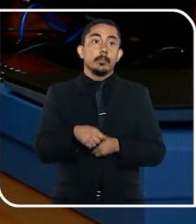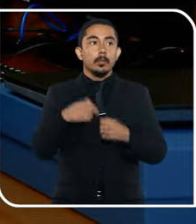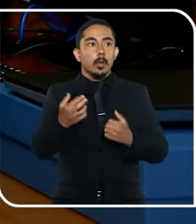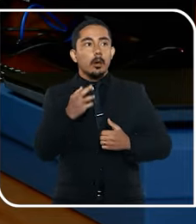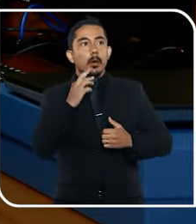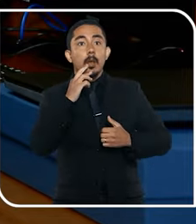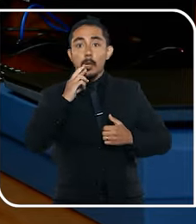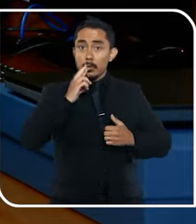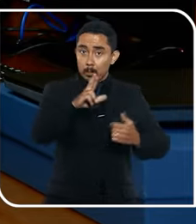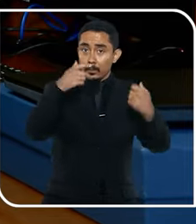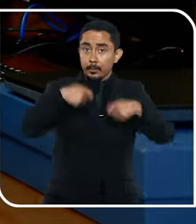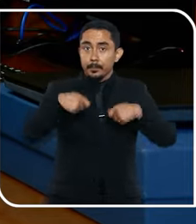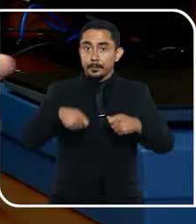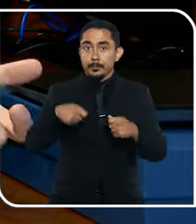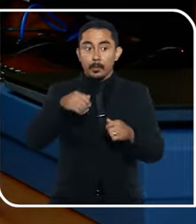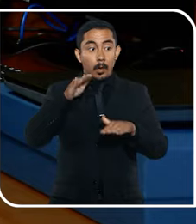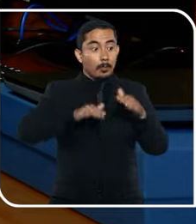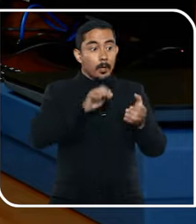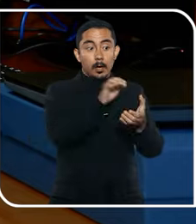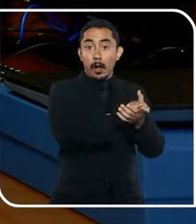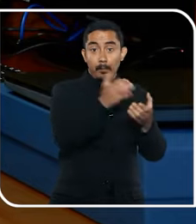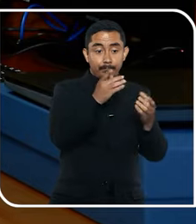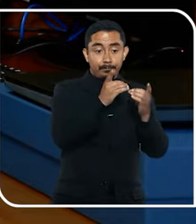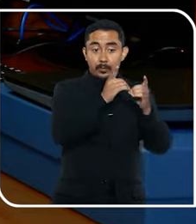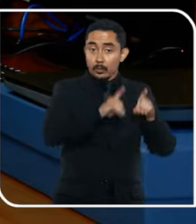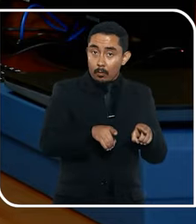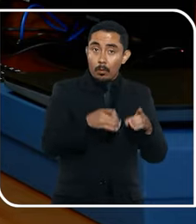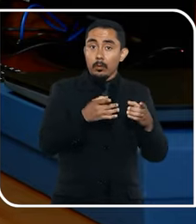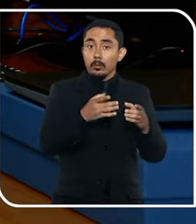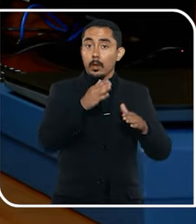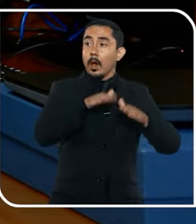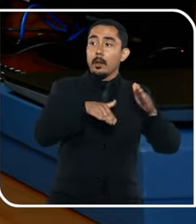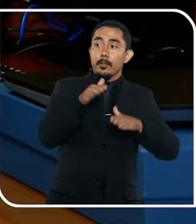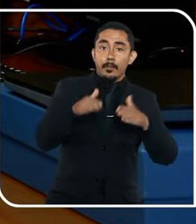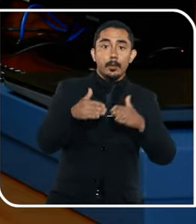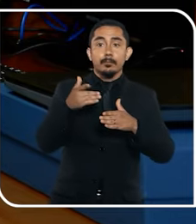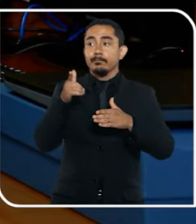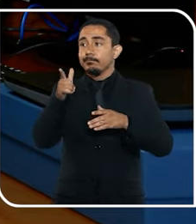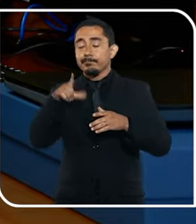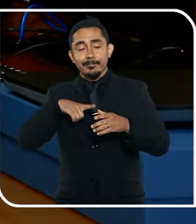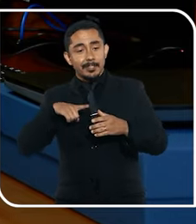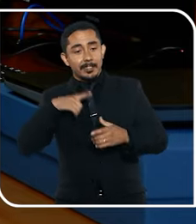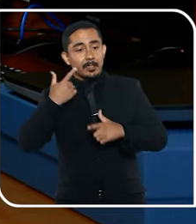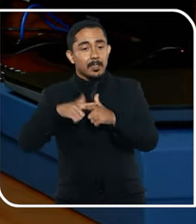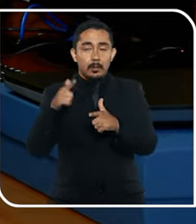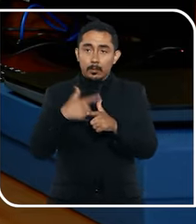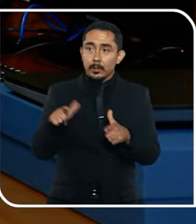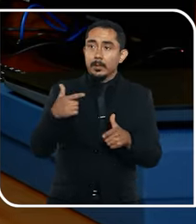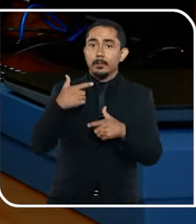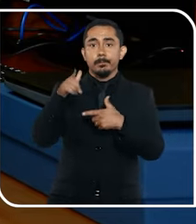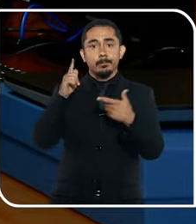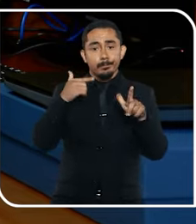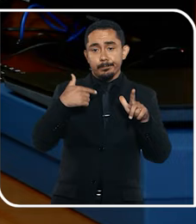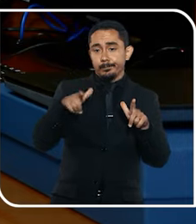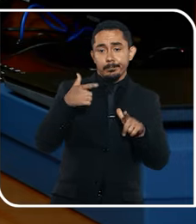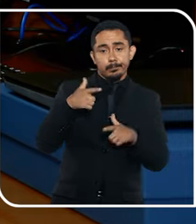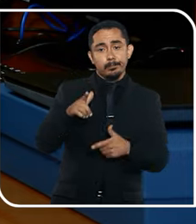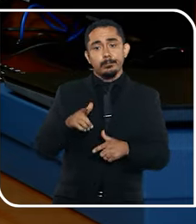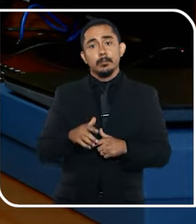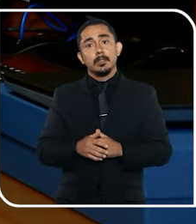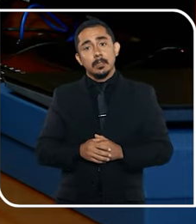resposta, os casais se divorciando e vendo uma situação, muitas vezes tendo até situações